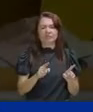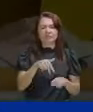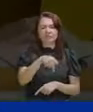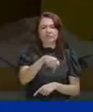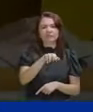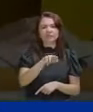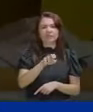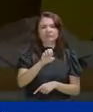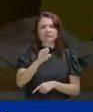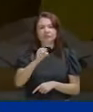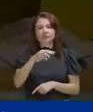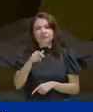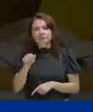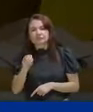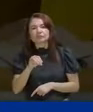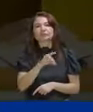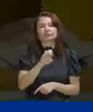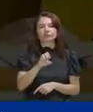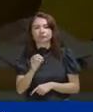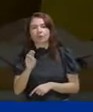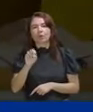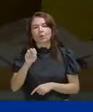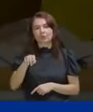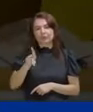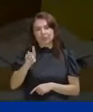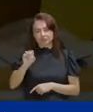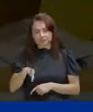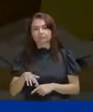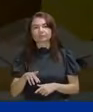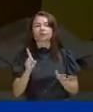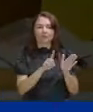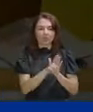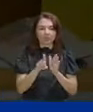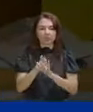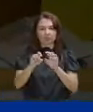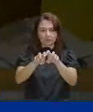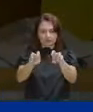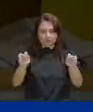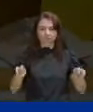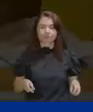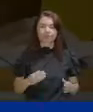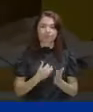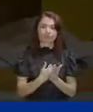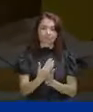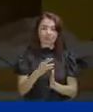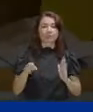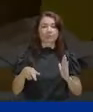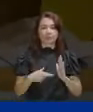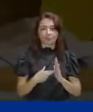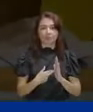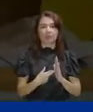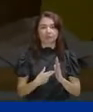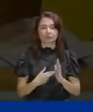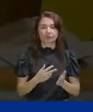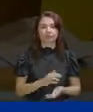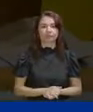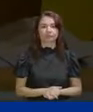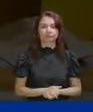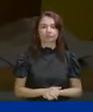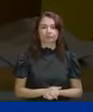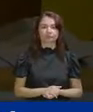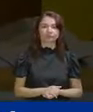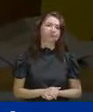ordem suscitada por Vossa Excelência aos demais juízes, começando pela relatora, querendo